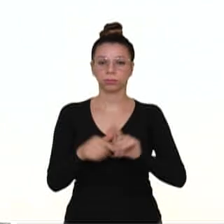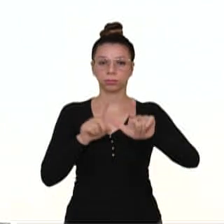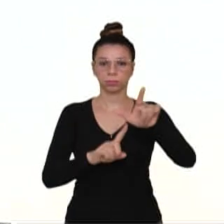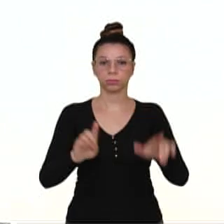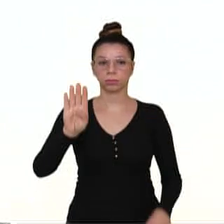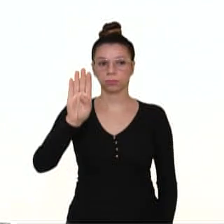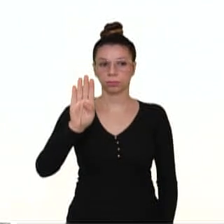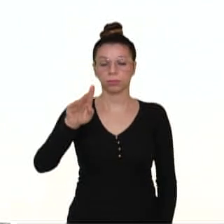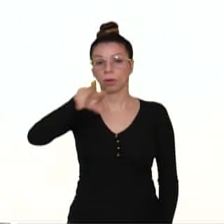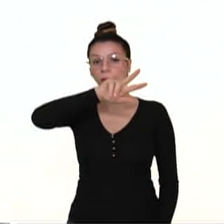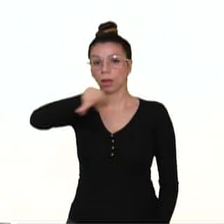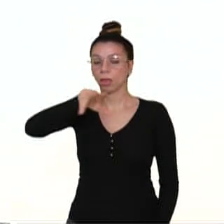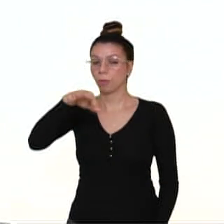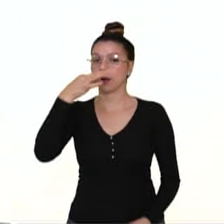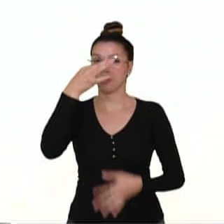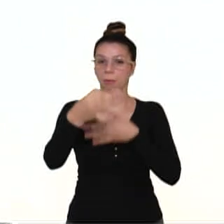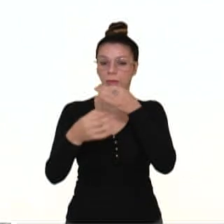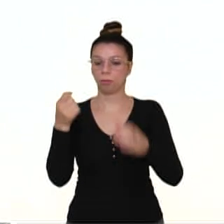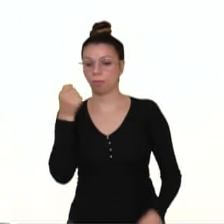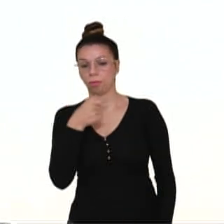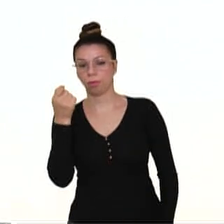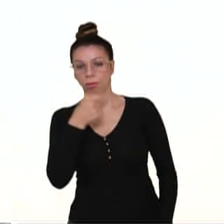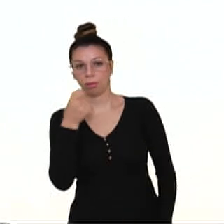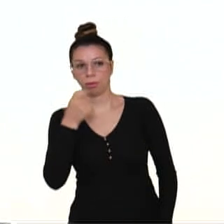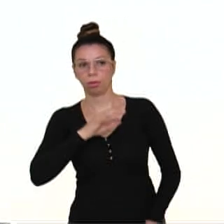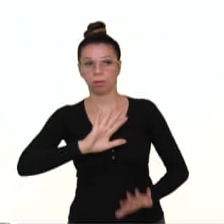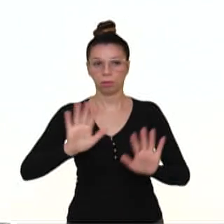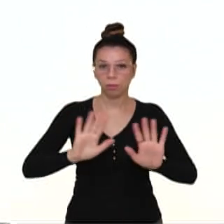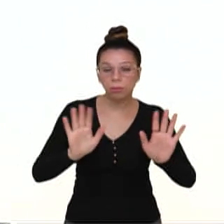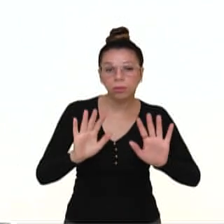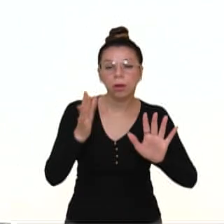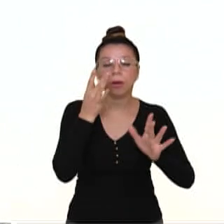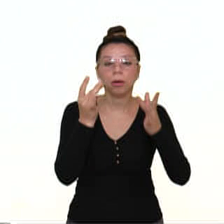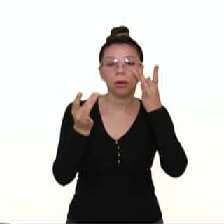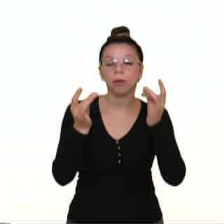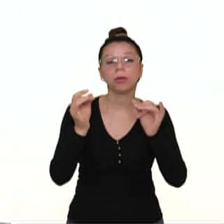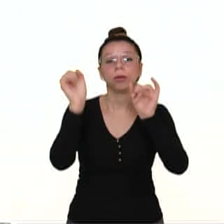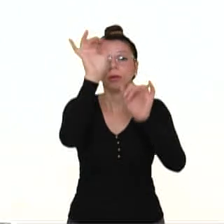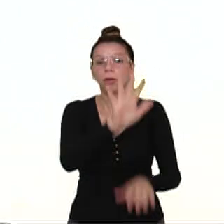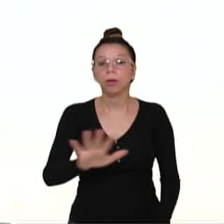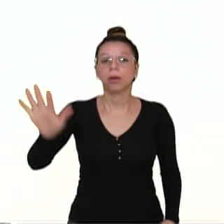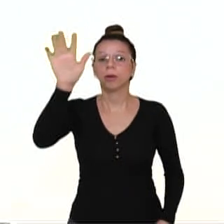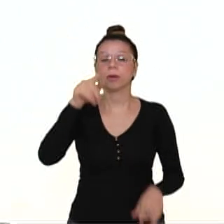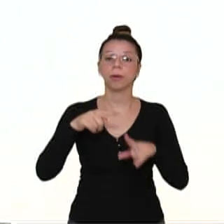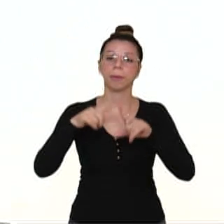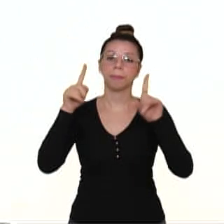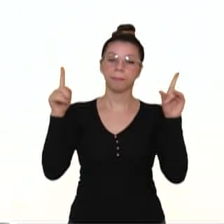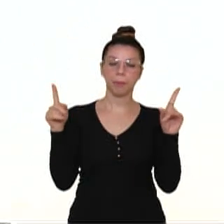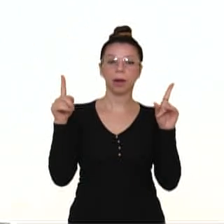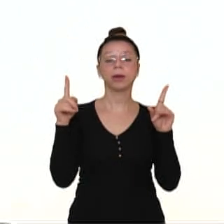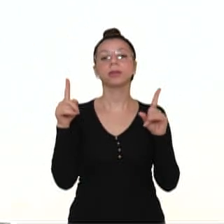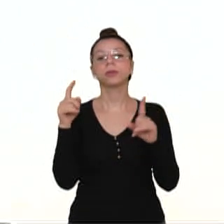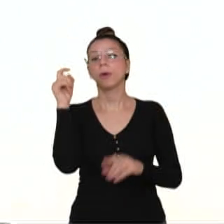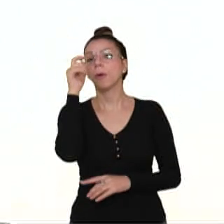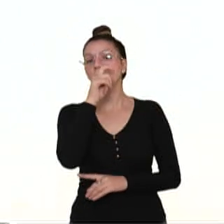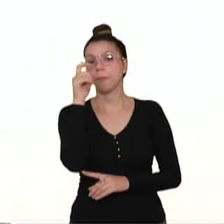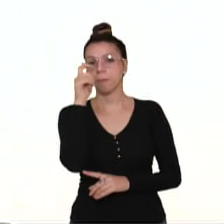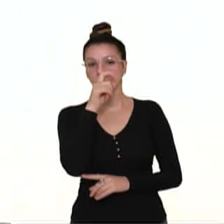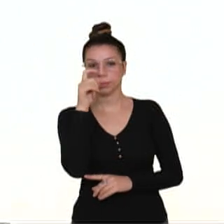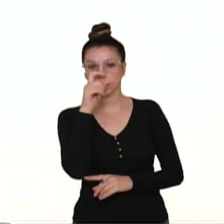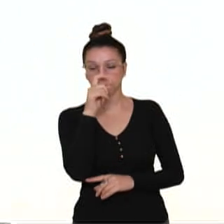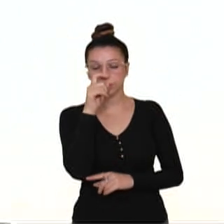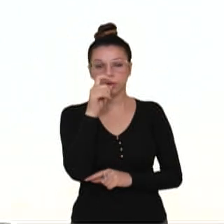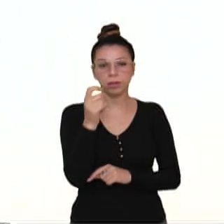B. Não é uma piada, uma obra de ficção, uma peça lúdica, mas sim uma mentira revestida de